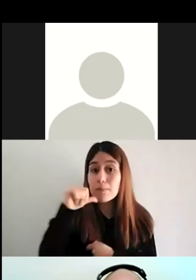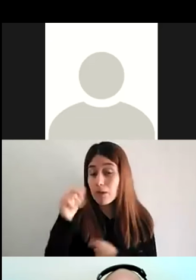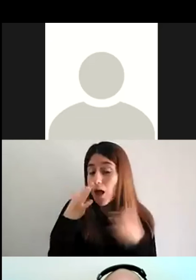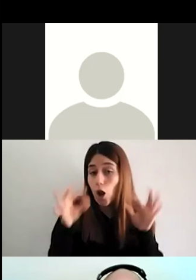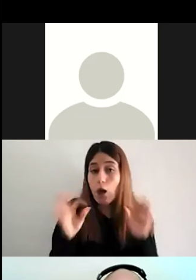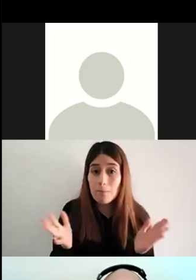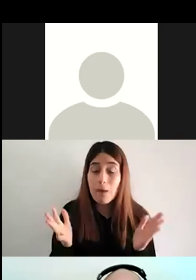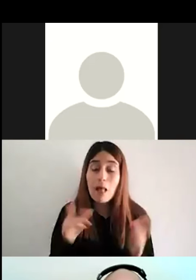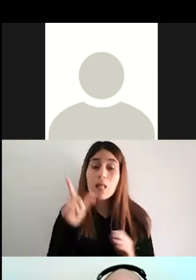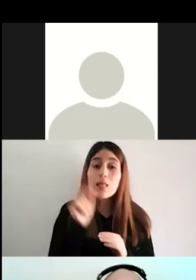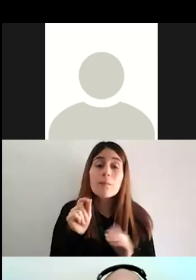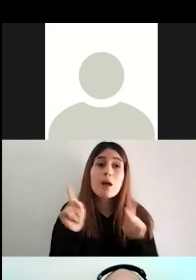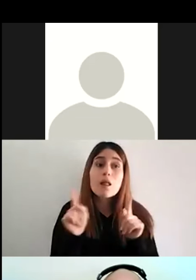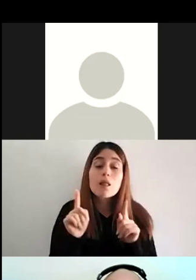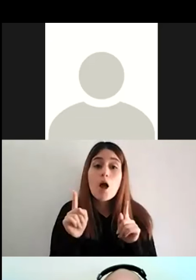não é esperado que